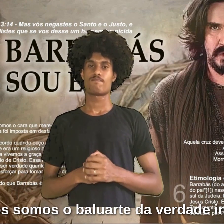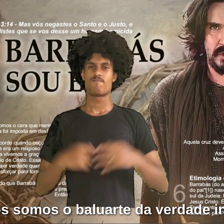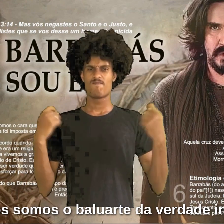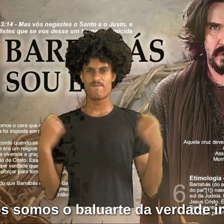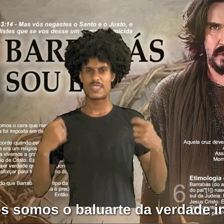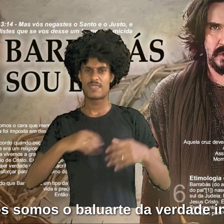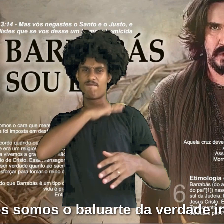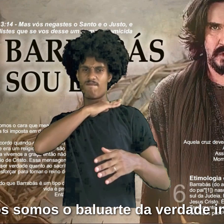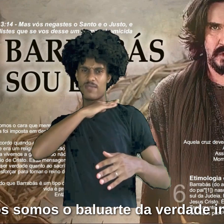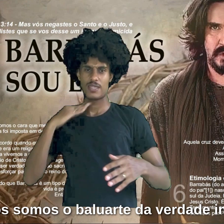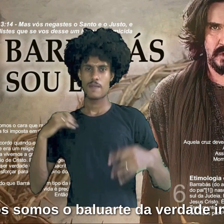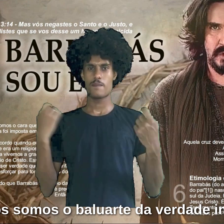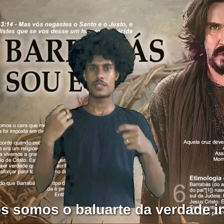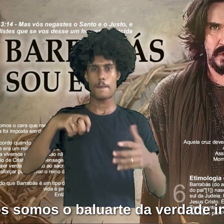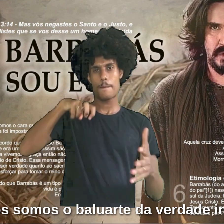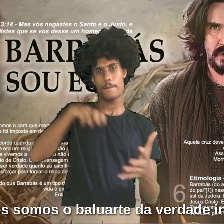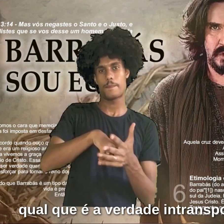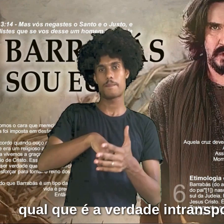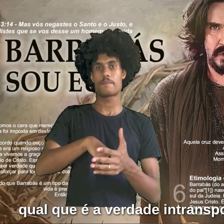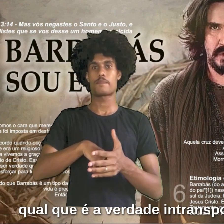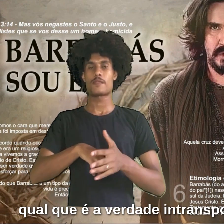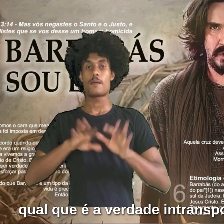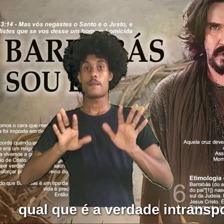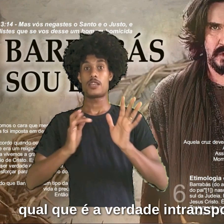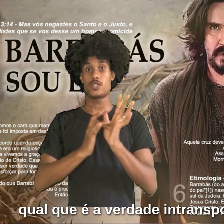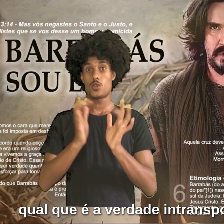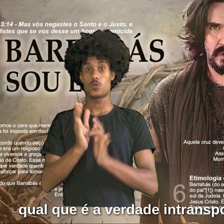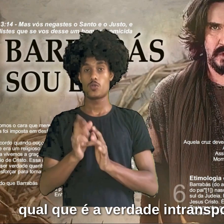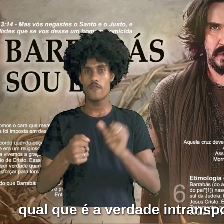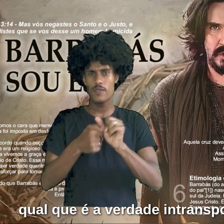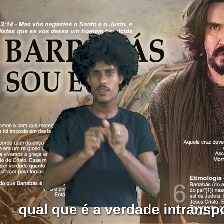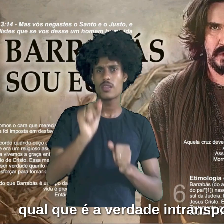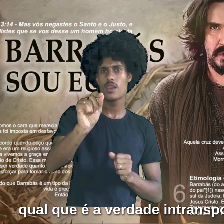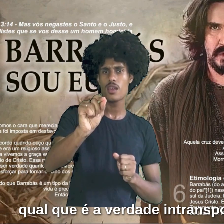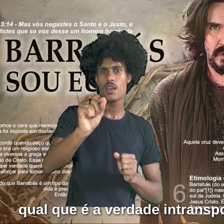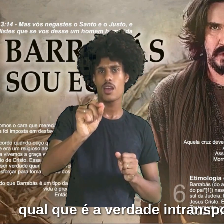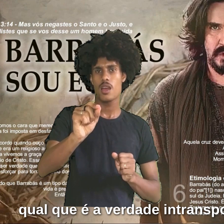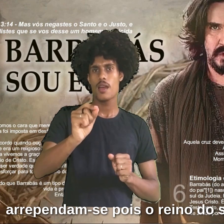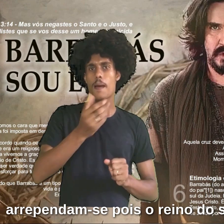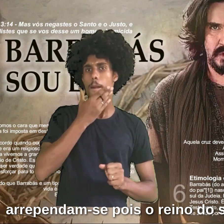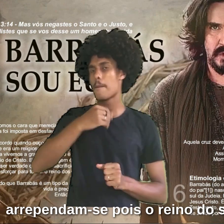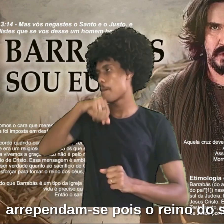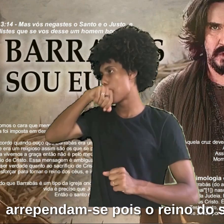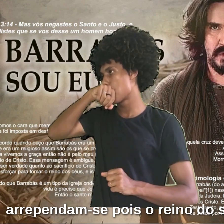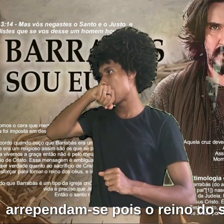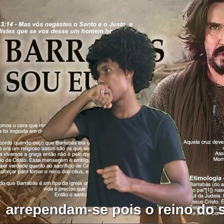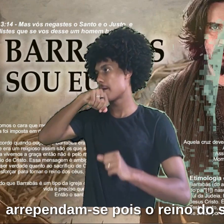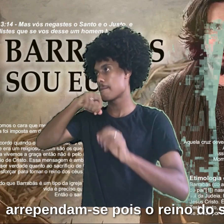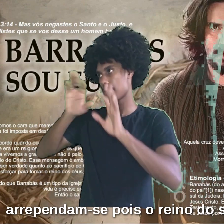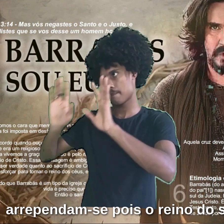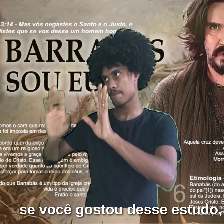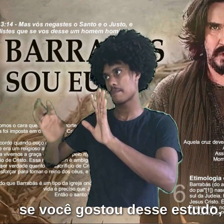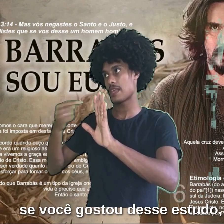da verdade intransponível do evangelho de Cristo. E qual que é a verdade intransponível? Arrependimento. Arrependam-se, pois o